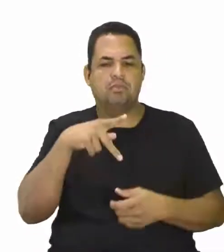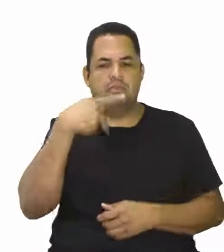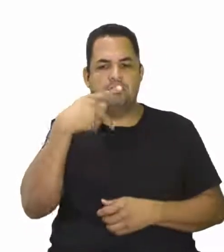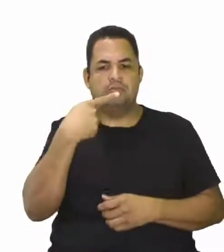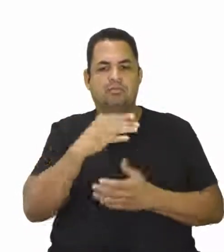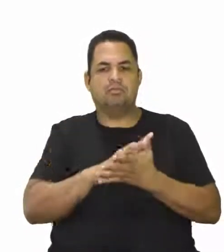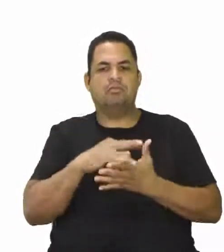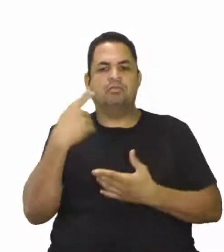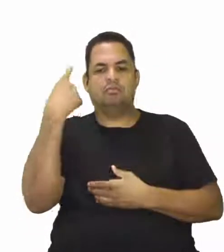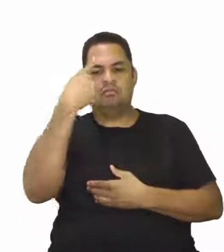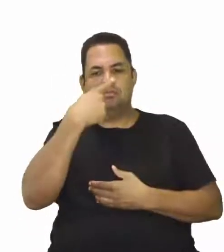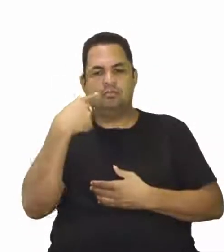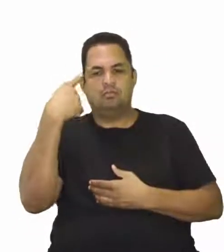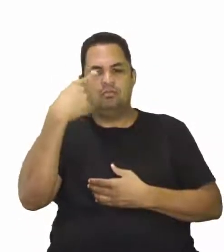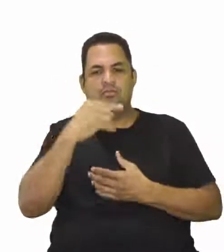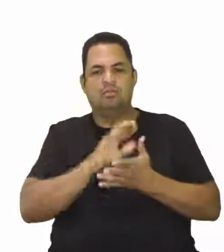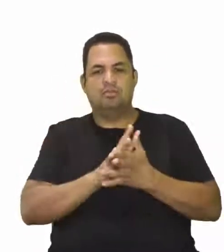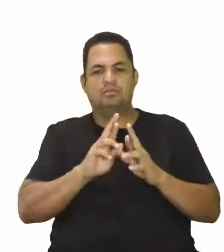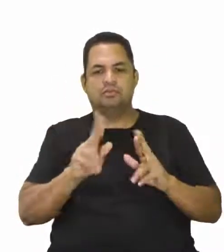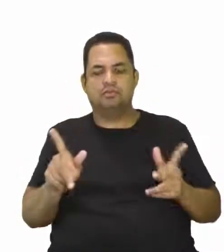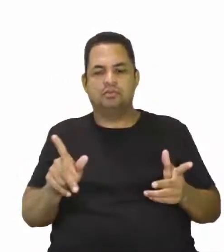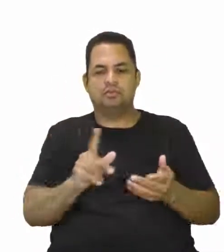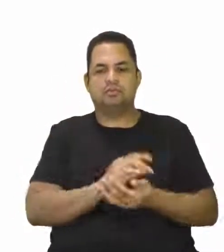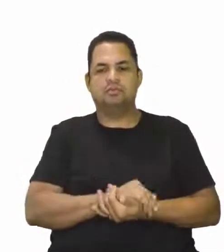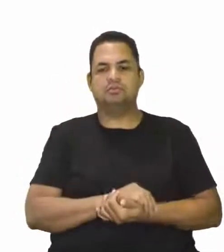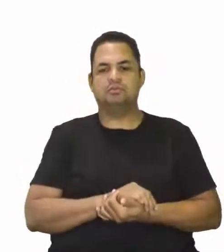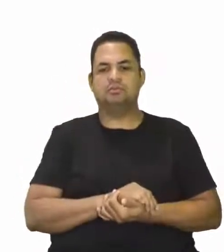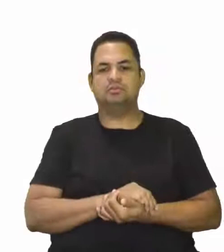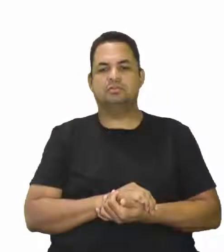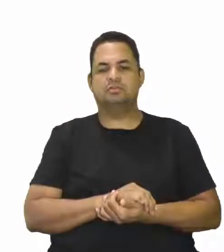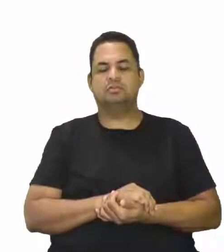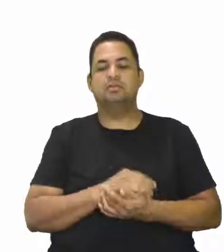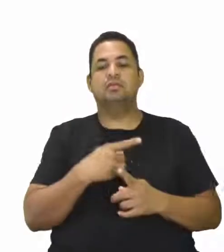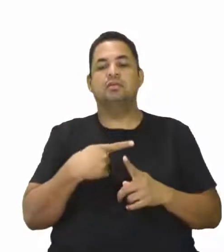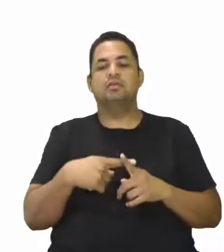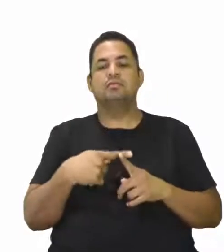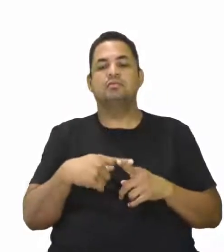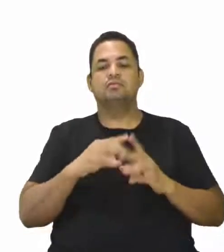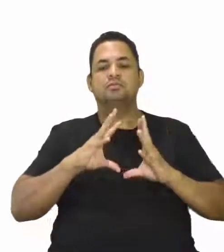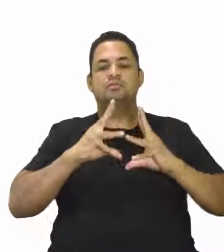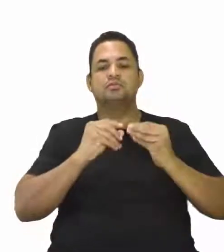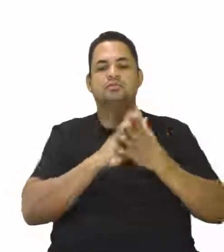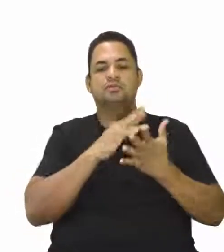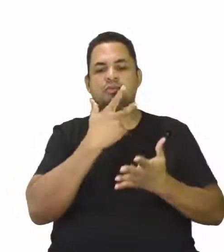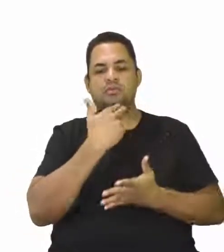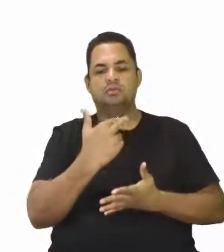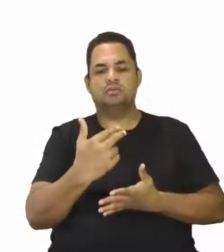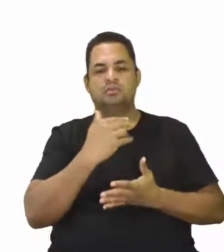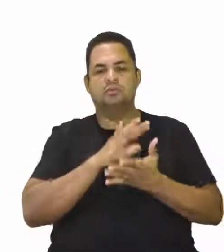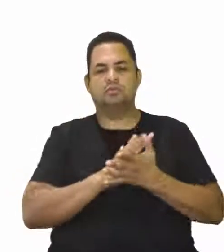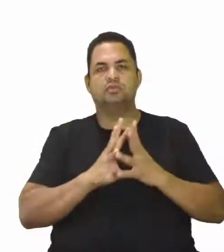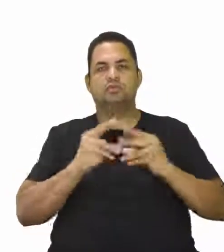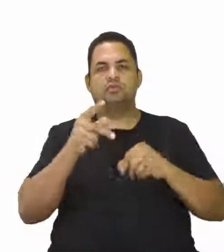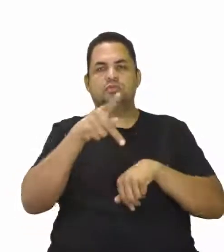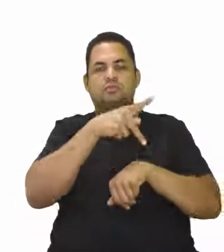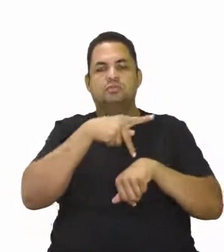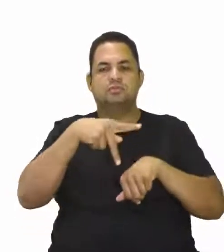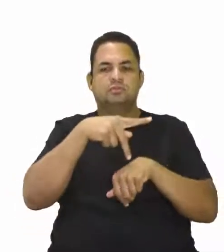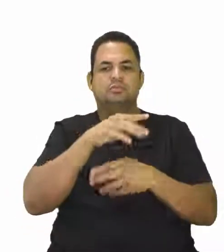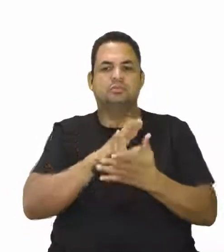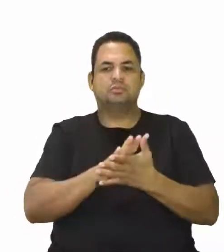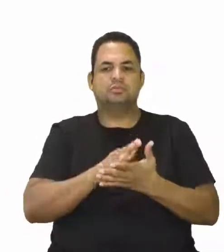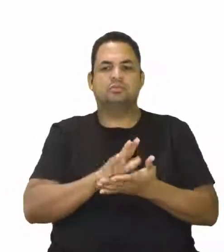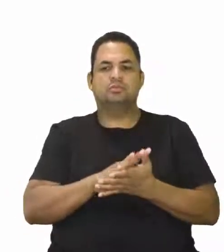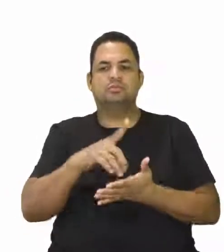que o espanhol deles é diferente. Né? Não é? Por quê? Porque todas as línguas, todos os países, ele